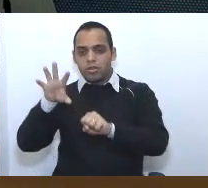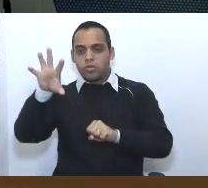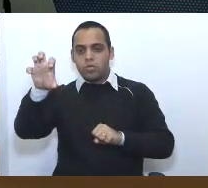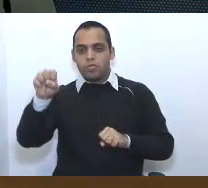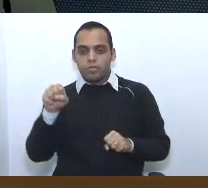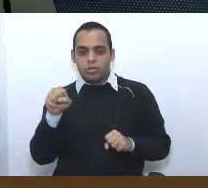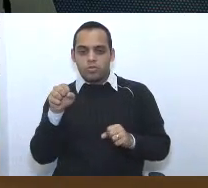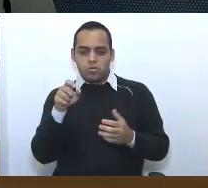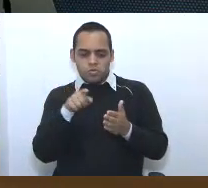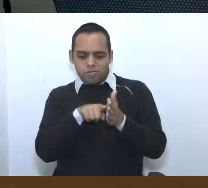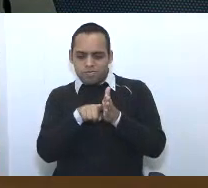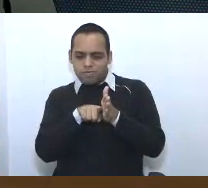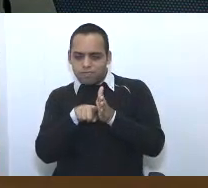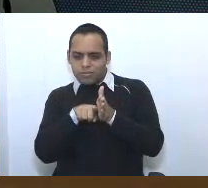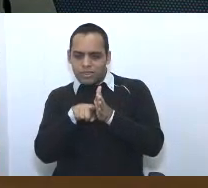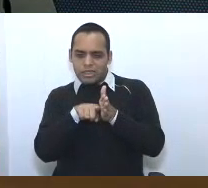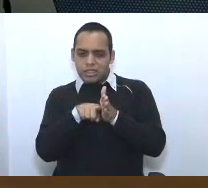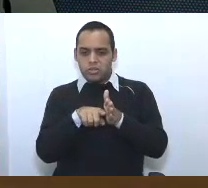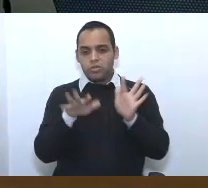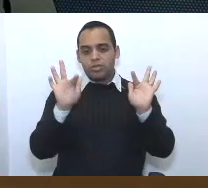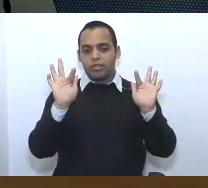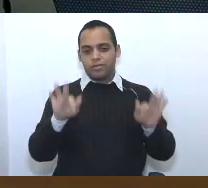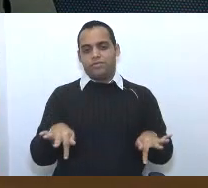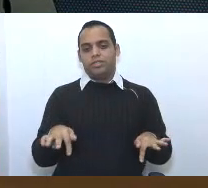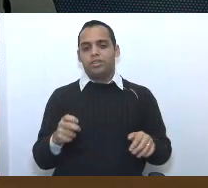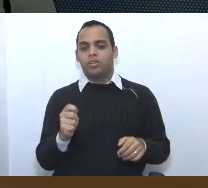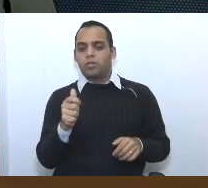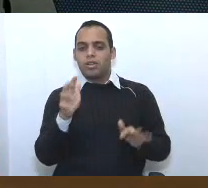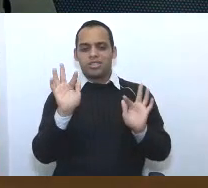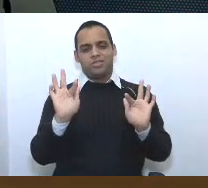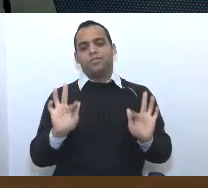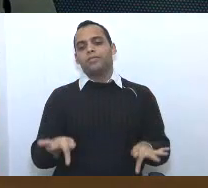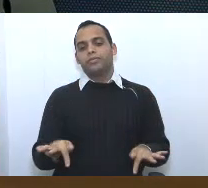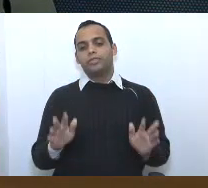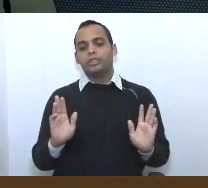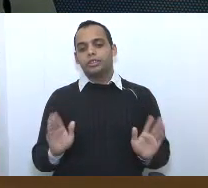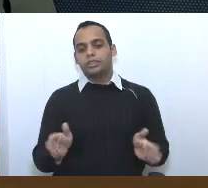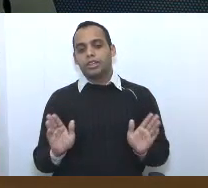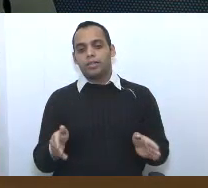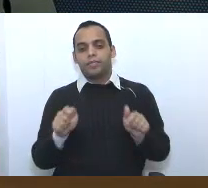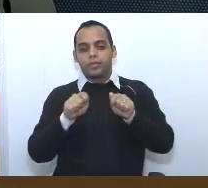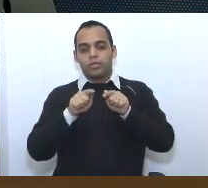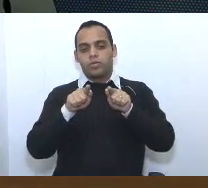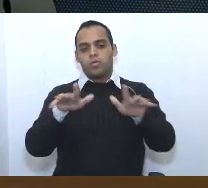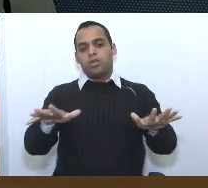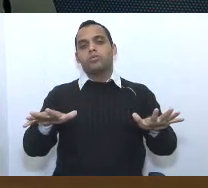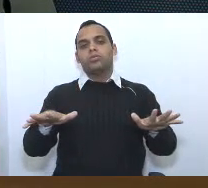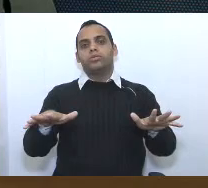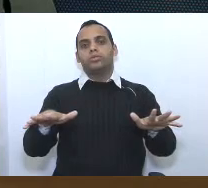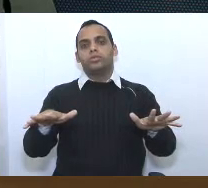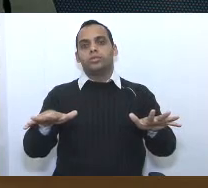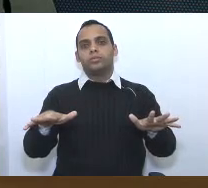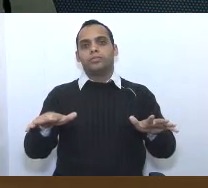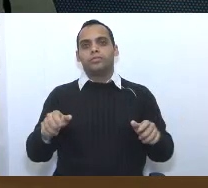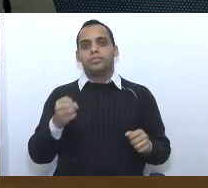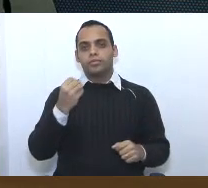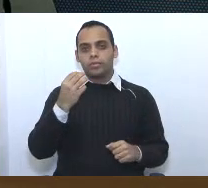estamos finalizando o processo para viabilização em Guarulhos da Defensoria Pública Municipal. Tá